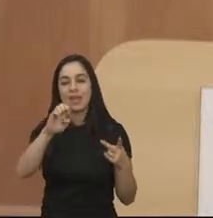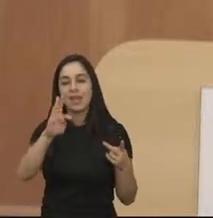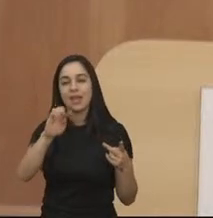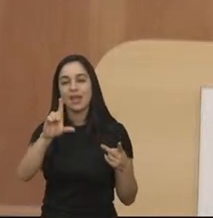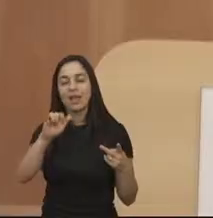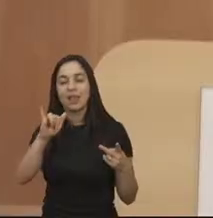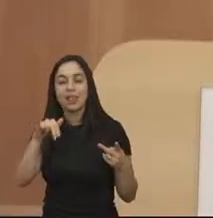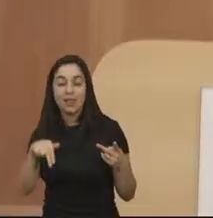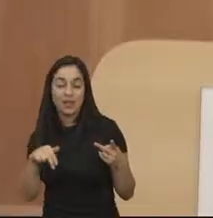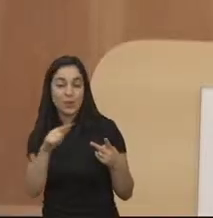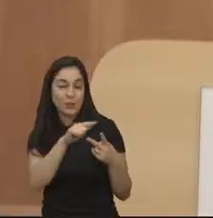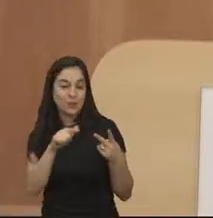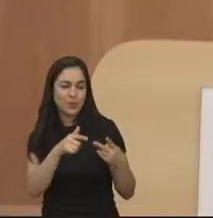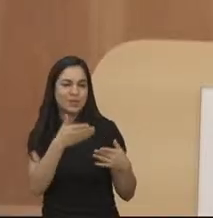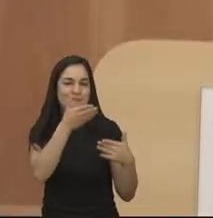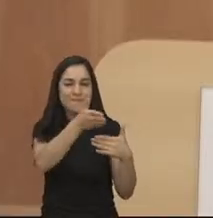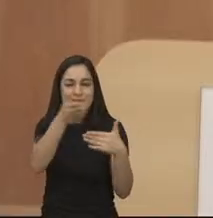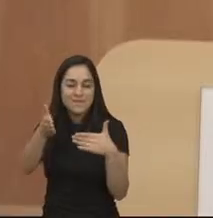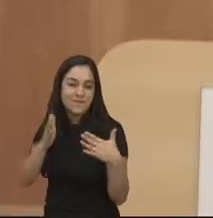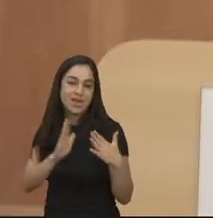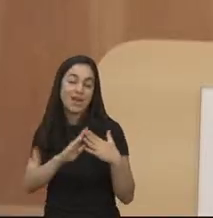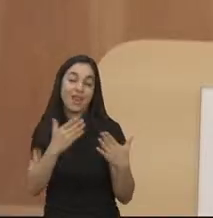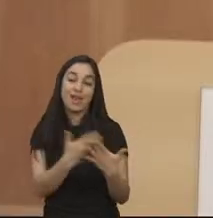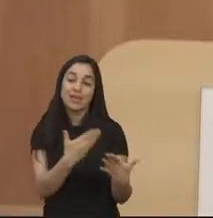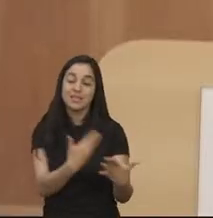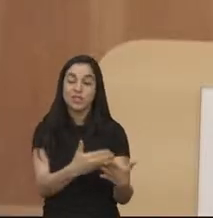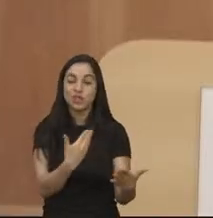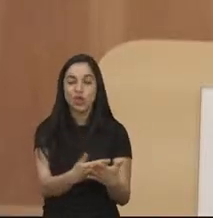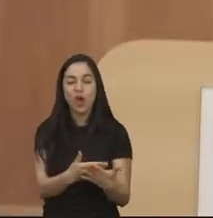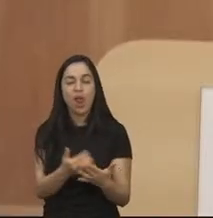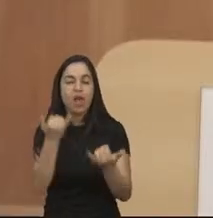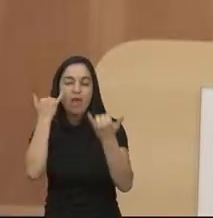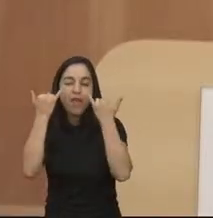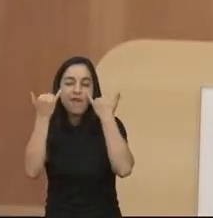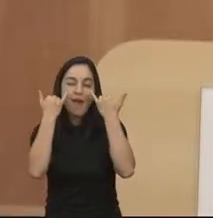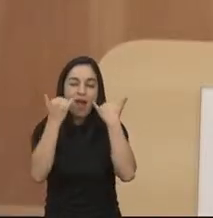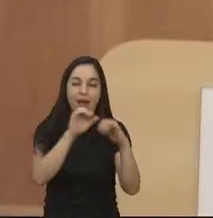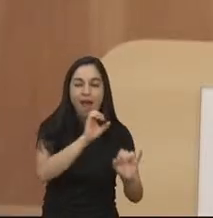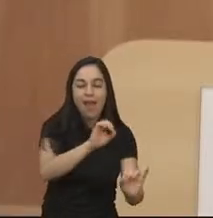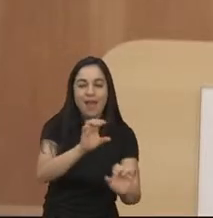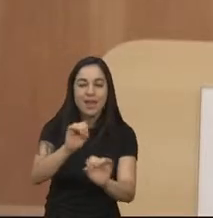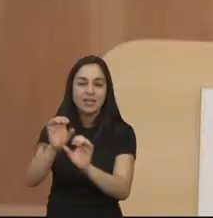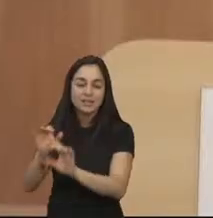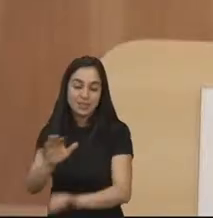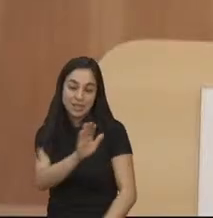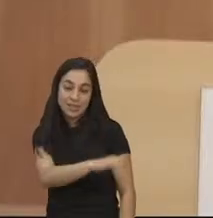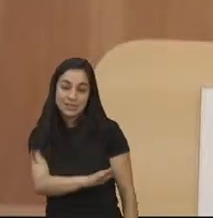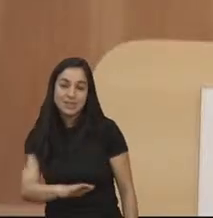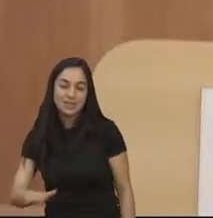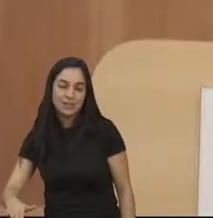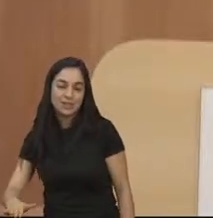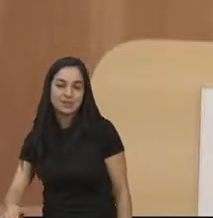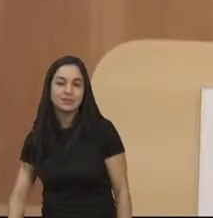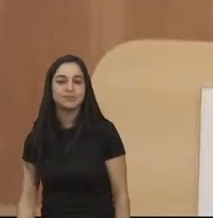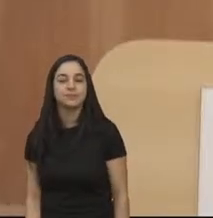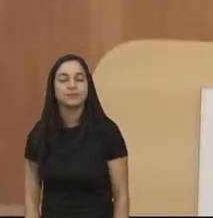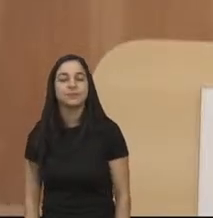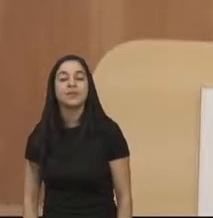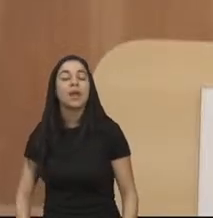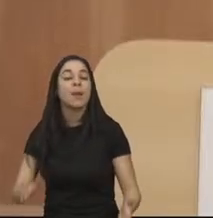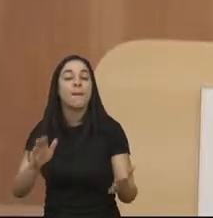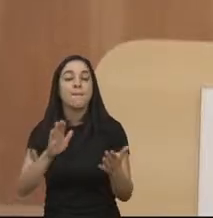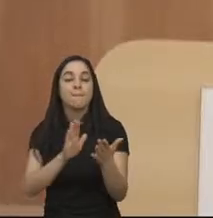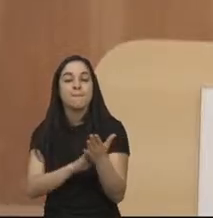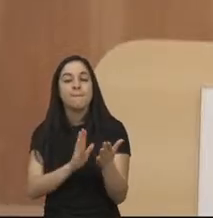pessoas que vão às escolas, que levam essa informação hoje para os pequenos da nossa cidade. E